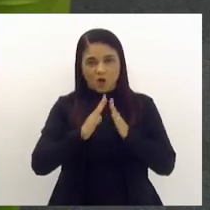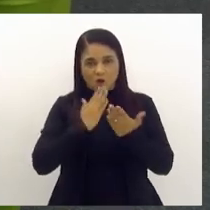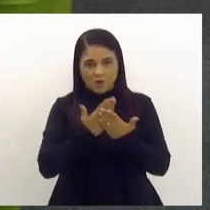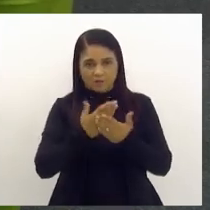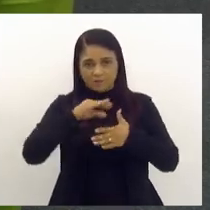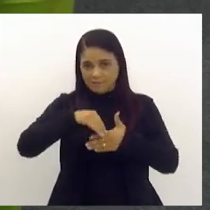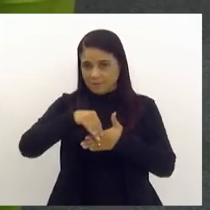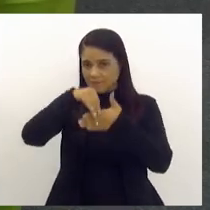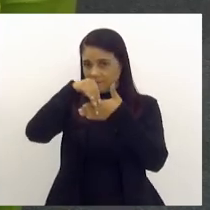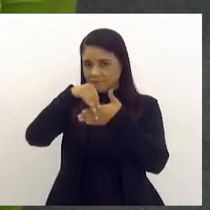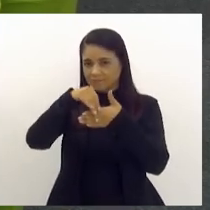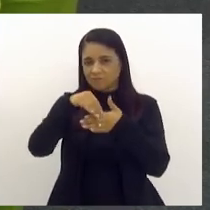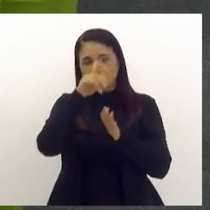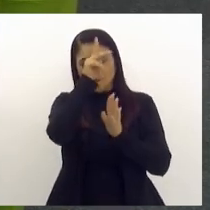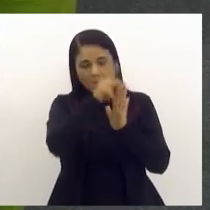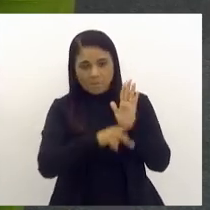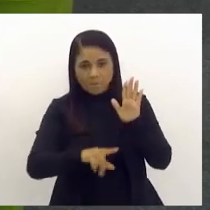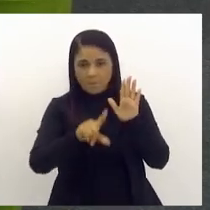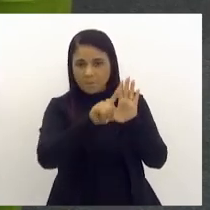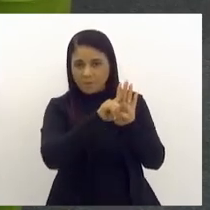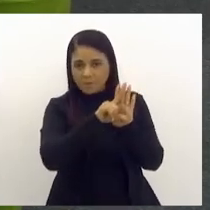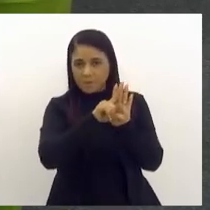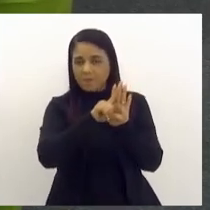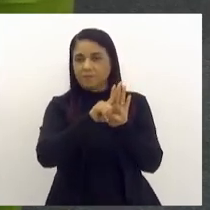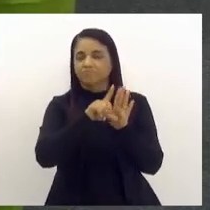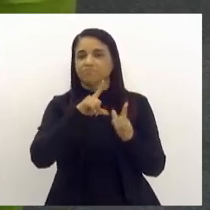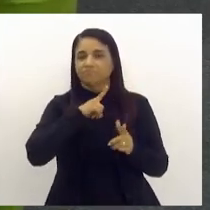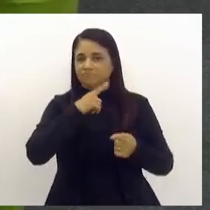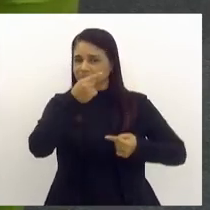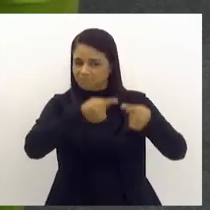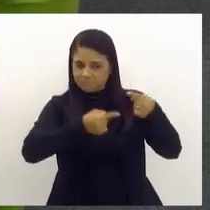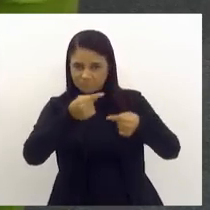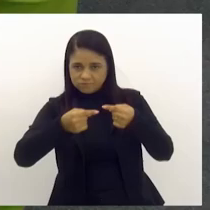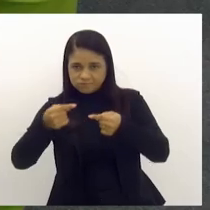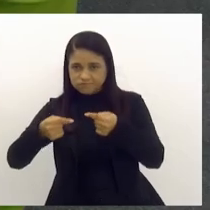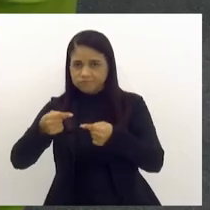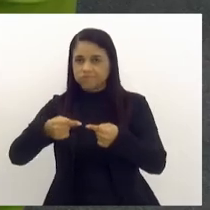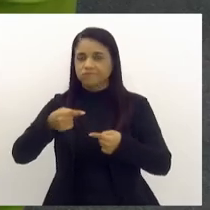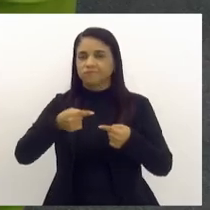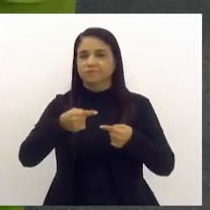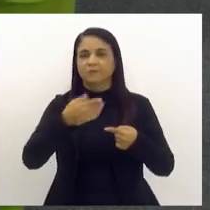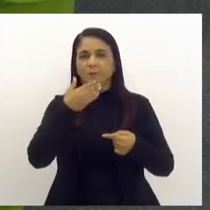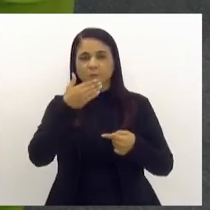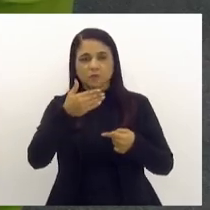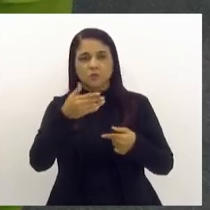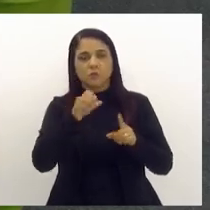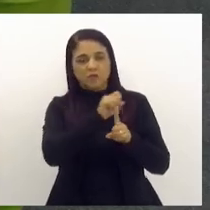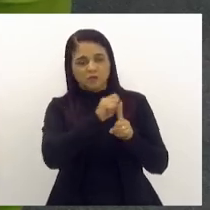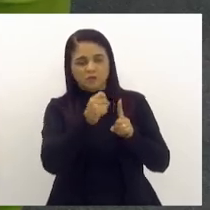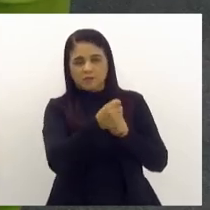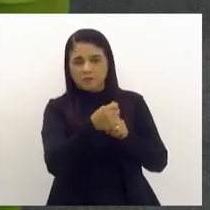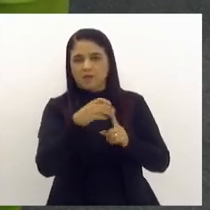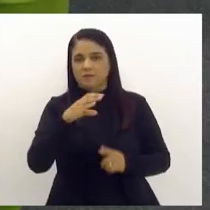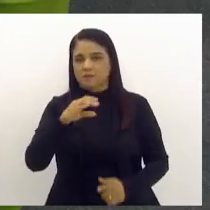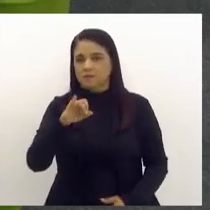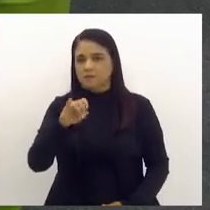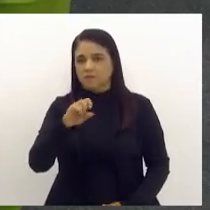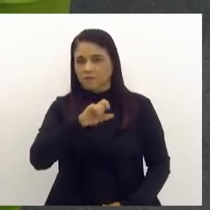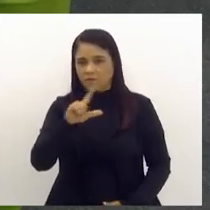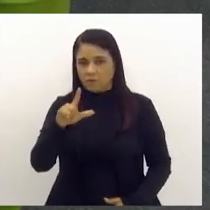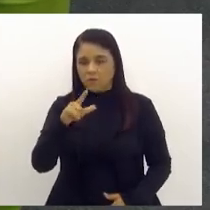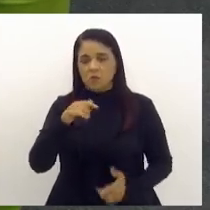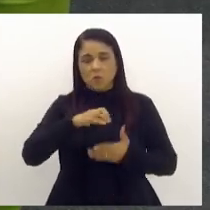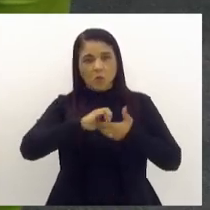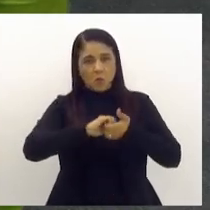Líderes. Esse foi um projeto de lei que houve muita demanda por parte da sociedade civil. Quero